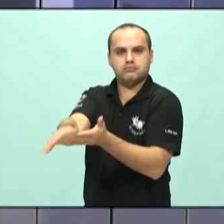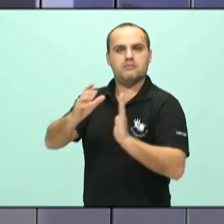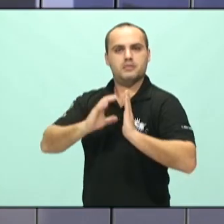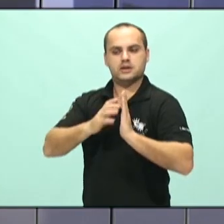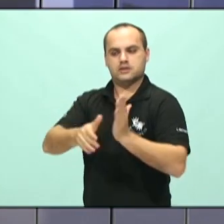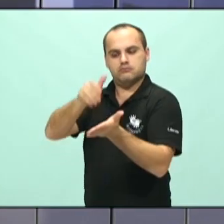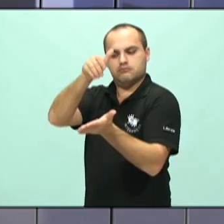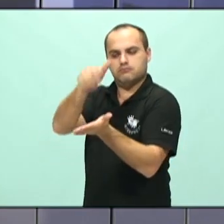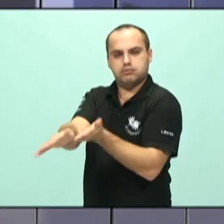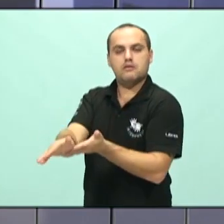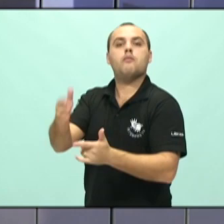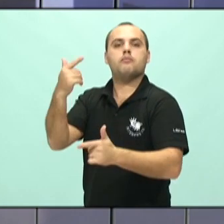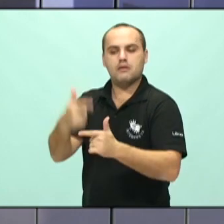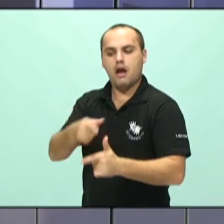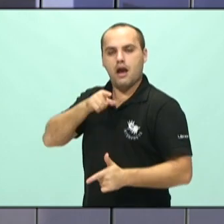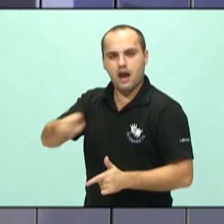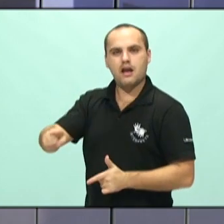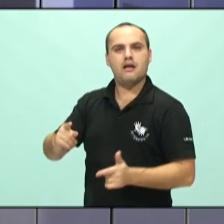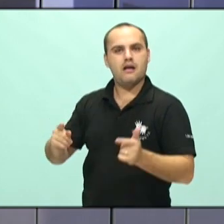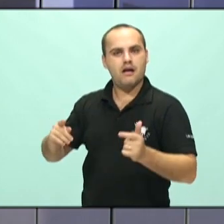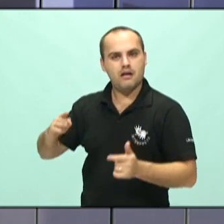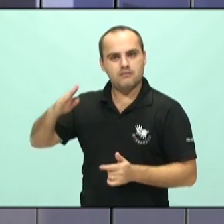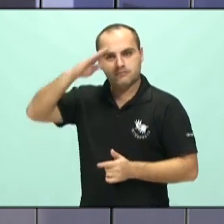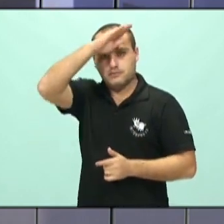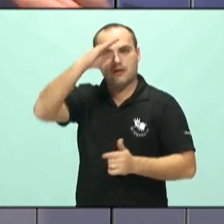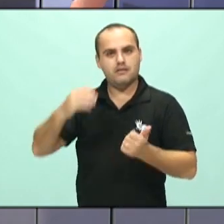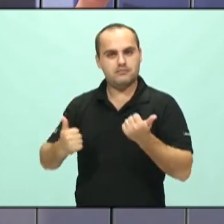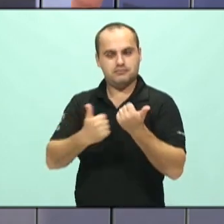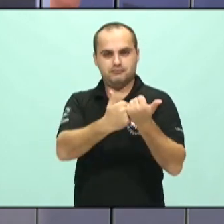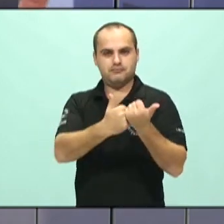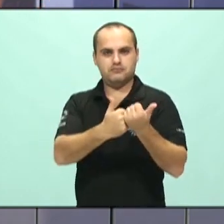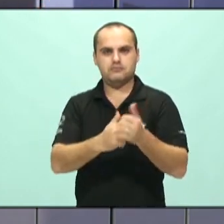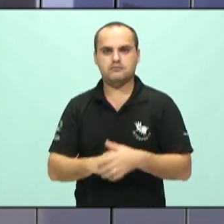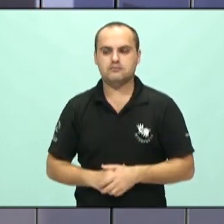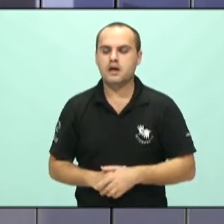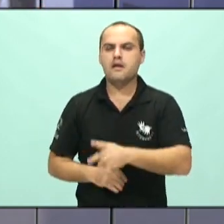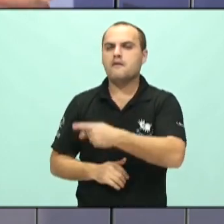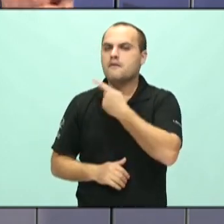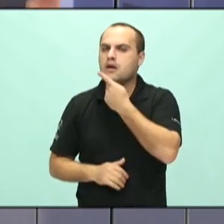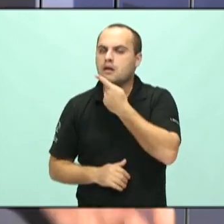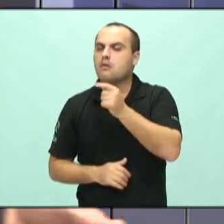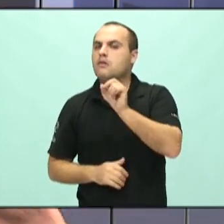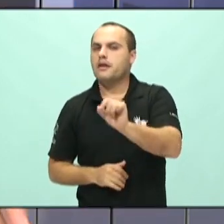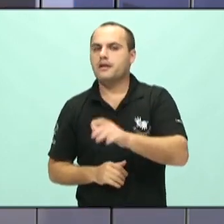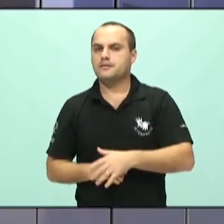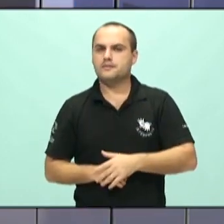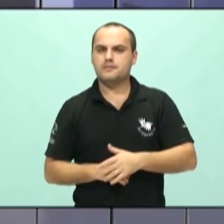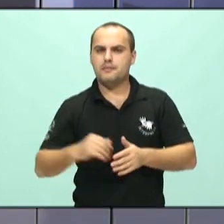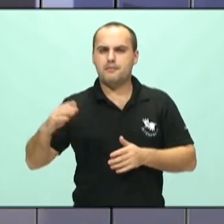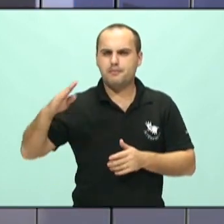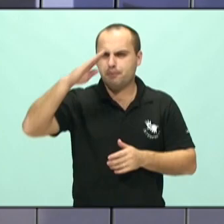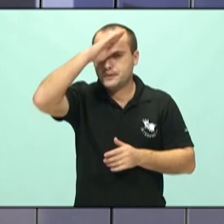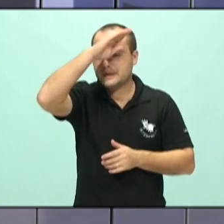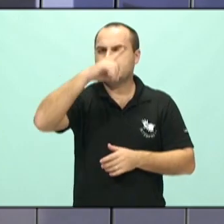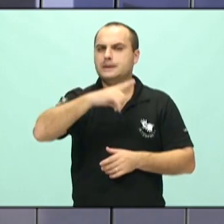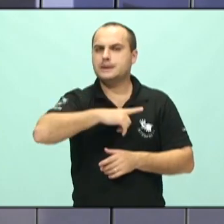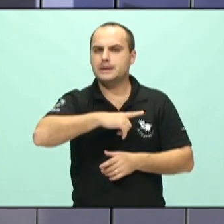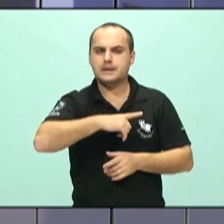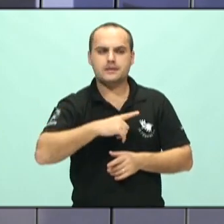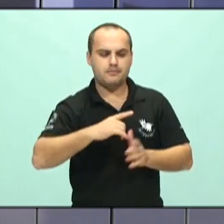alegou que essa decisão era porque o Bolsonaro tinha uma ideologia completamente diferente